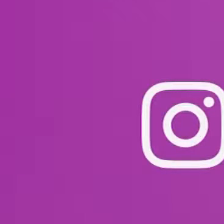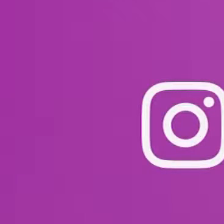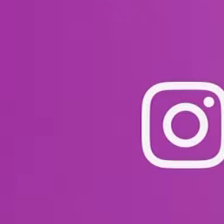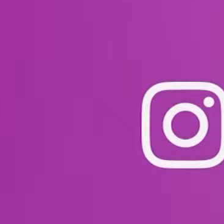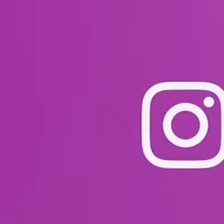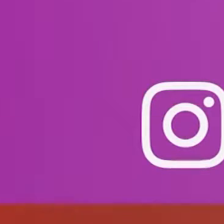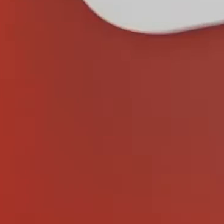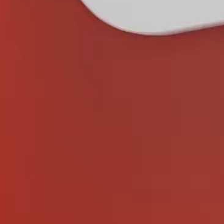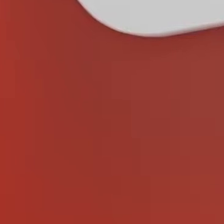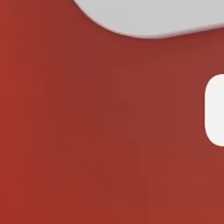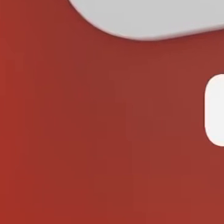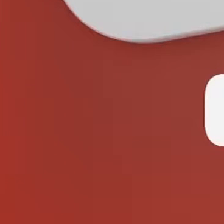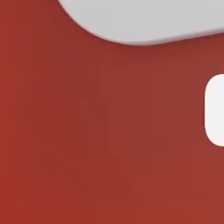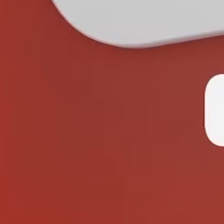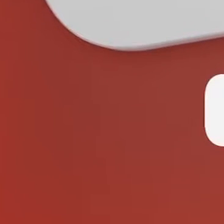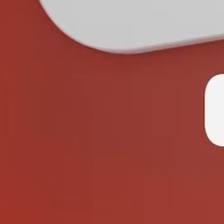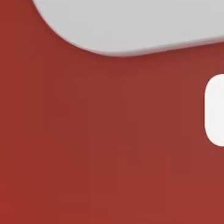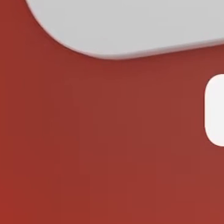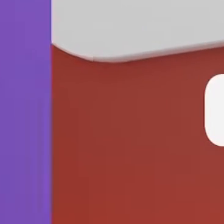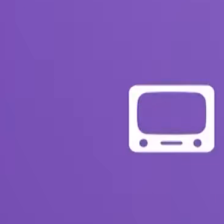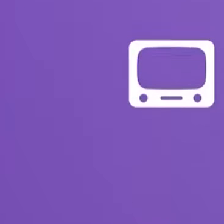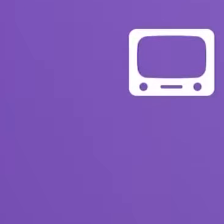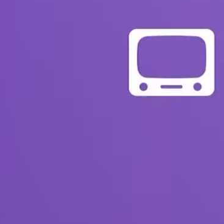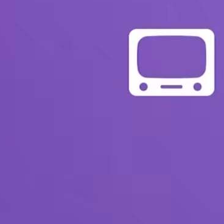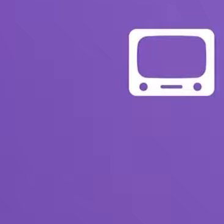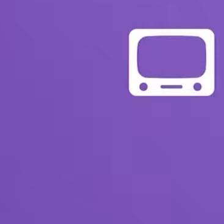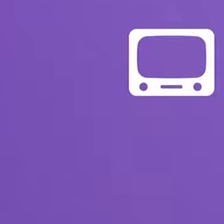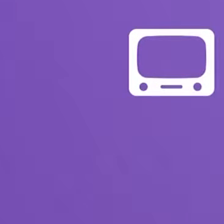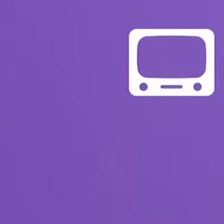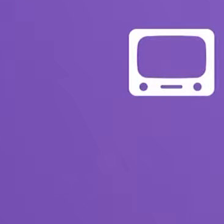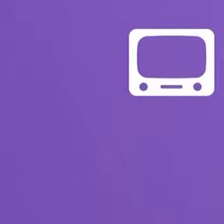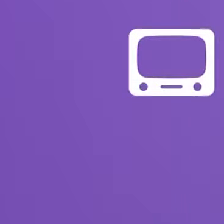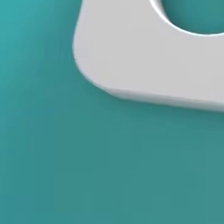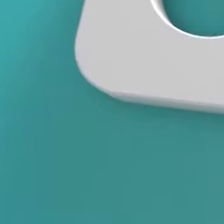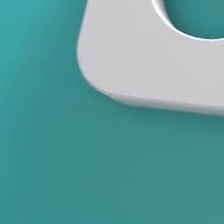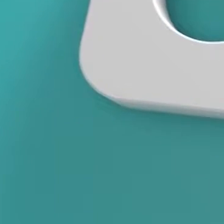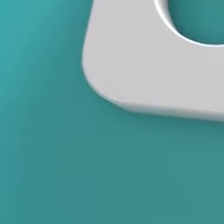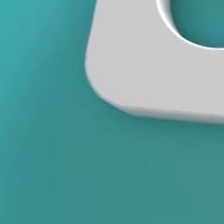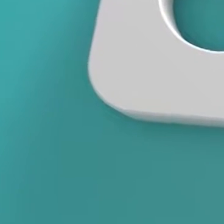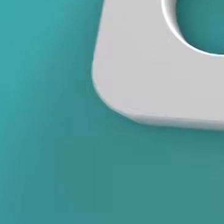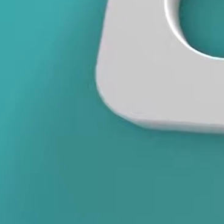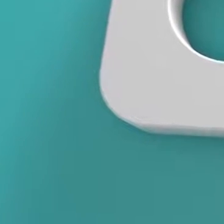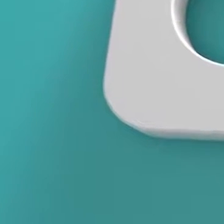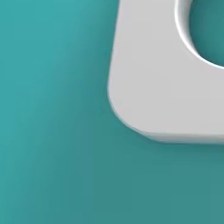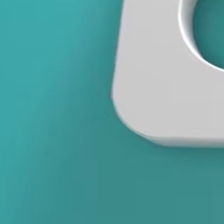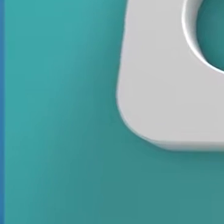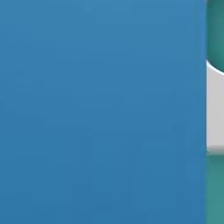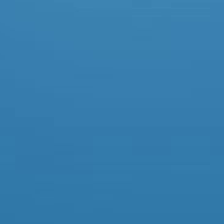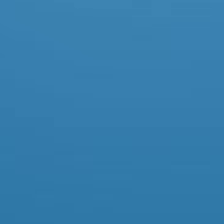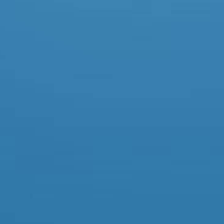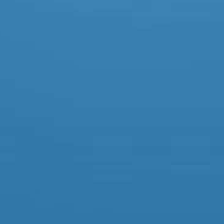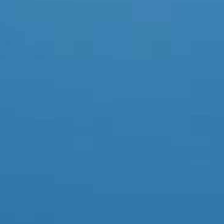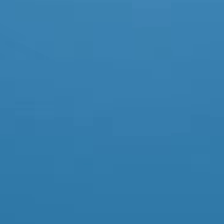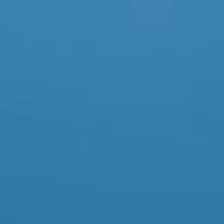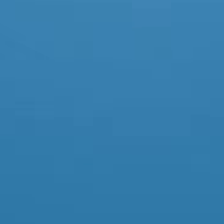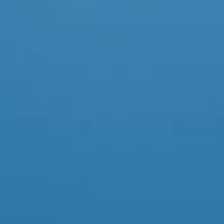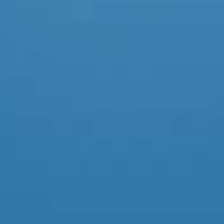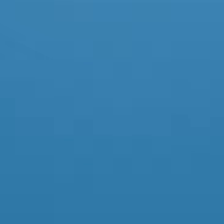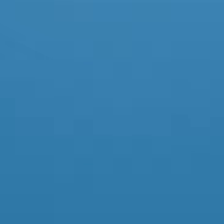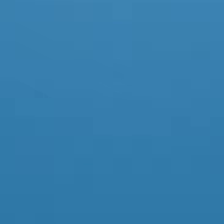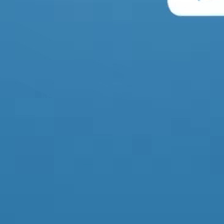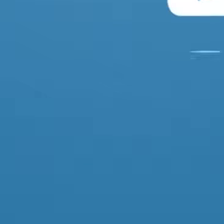Instagram, YouTube, TV Fortaleza e Rádio Fortaleza. Acesse,